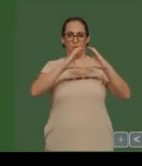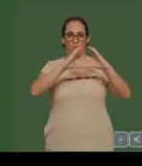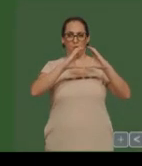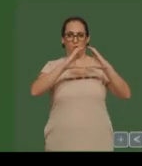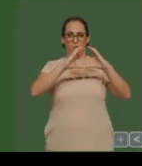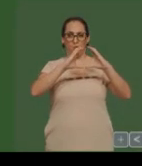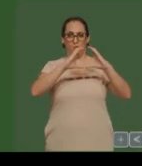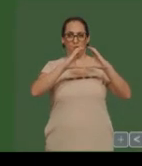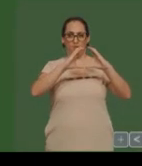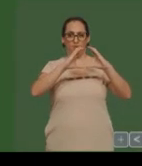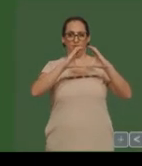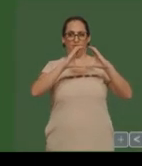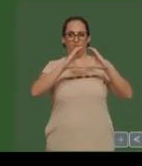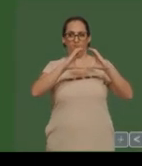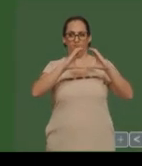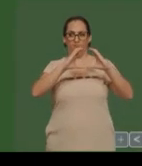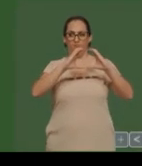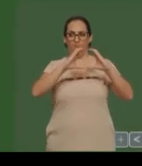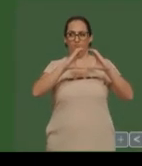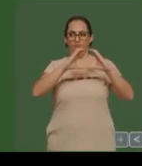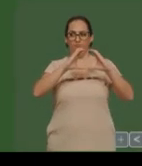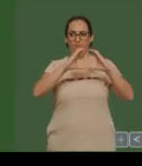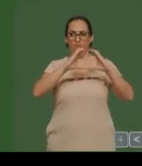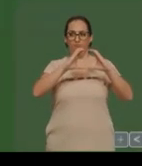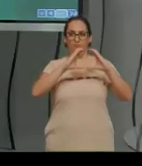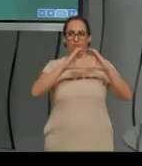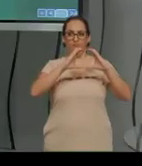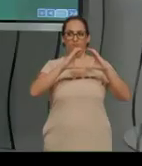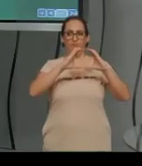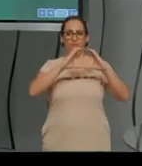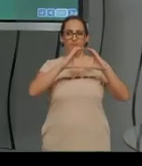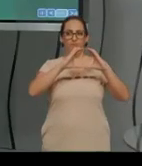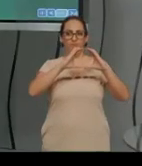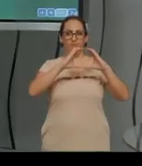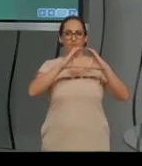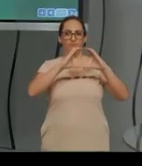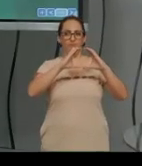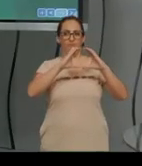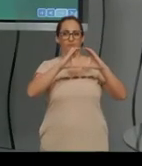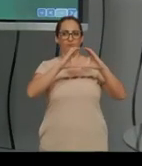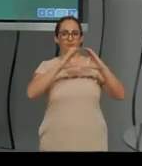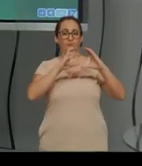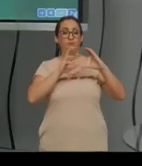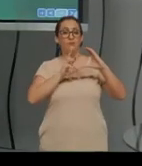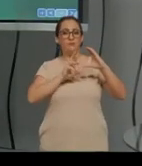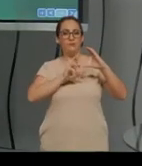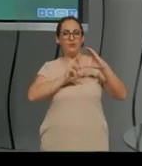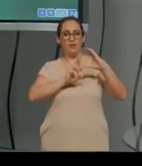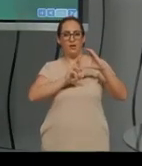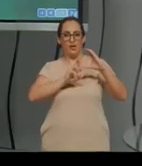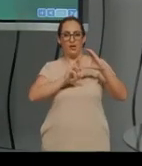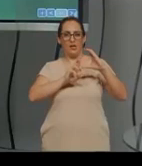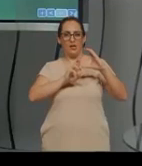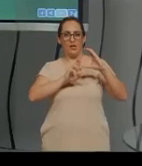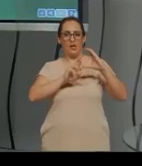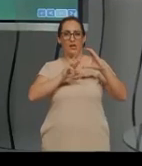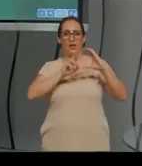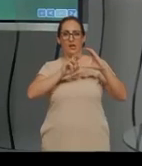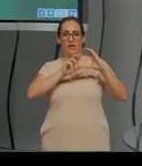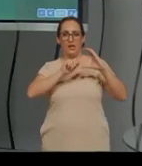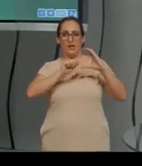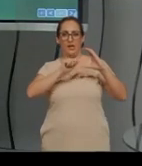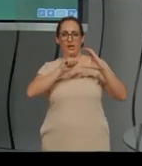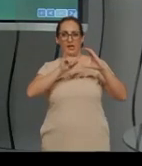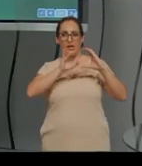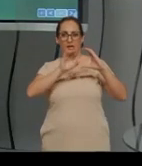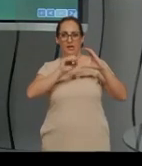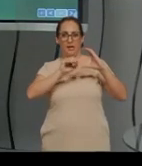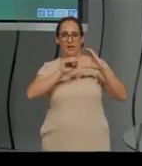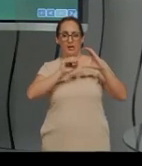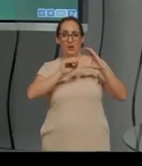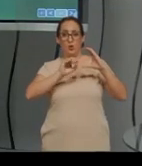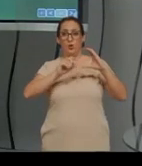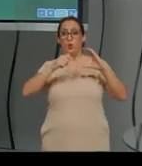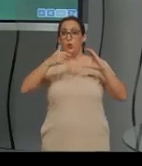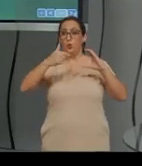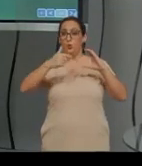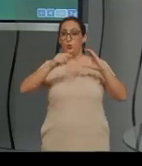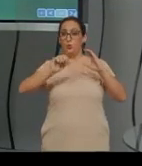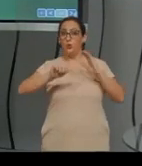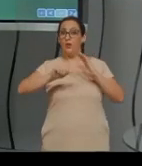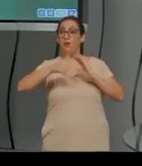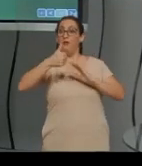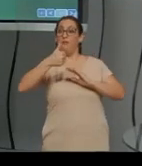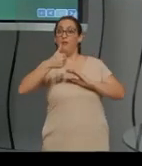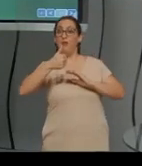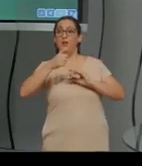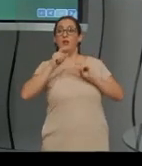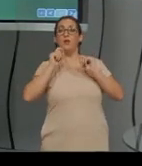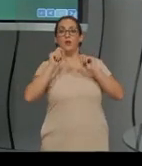vamos usar novamente a fórmula de área. Então, olha só. Nós temos uma esfera de raio R. O raio duplicado quer dizer o quê? Que agora